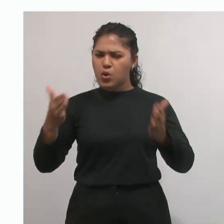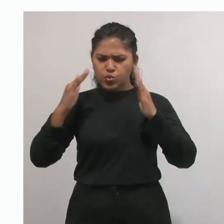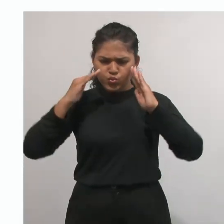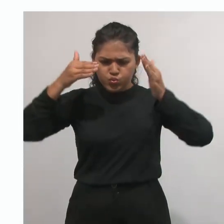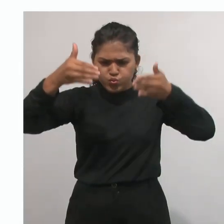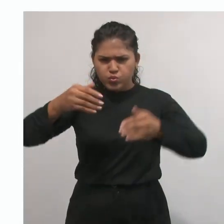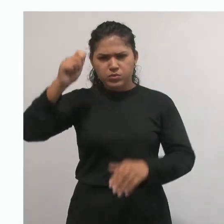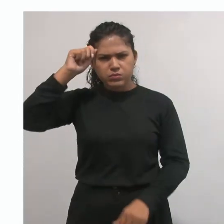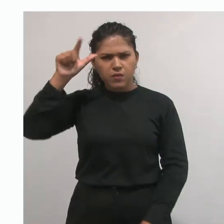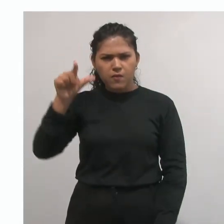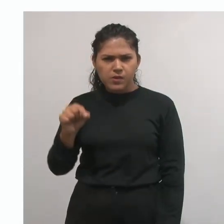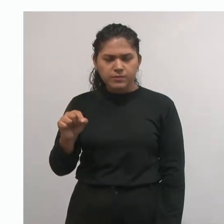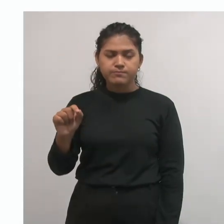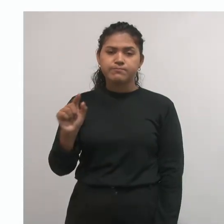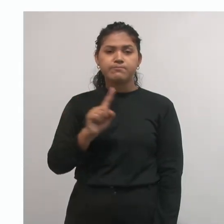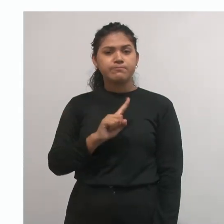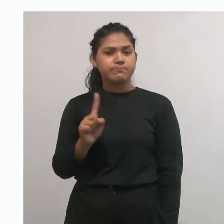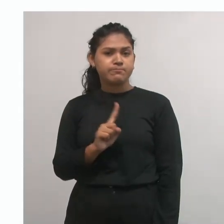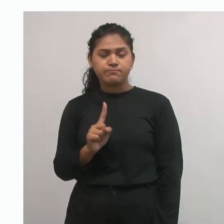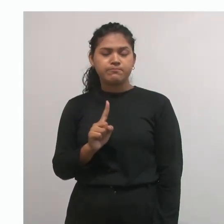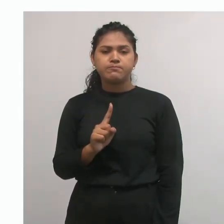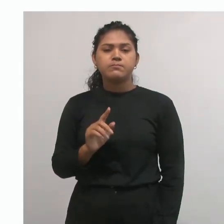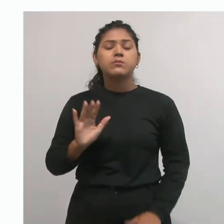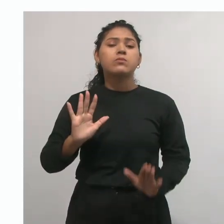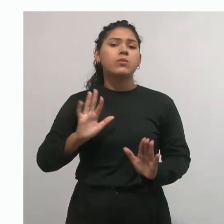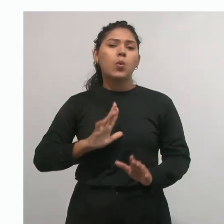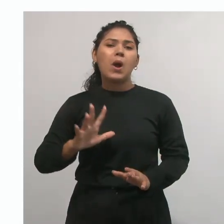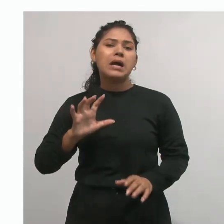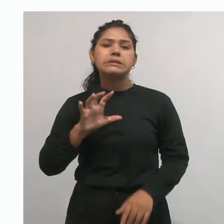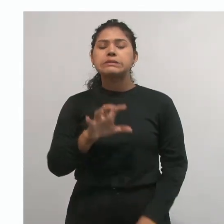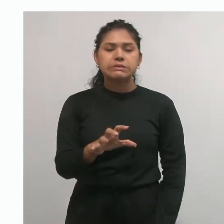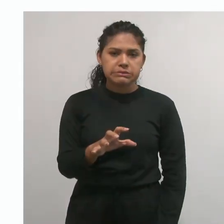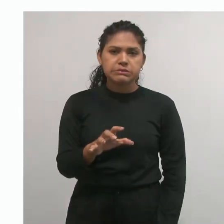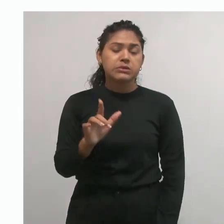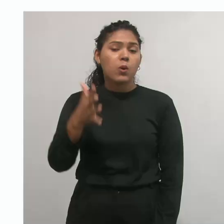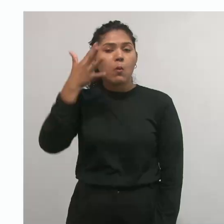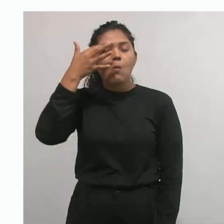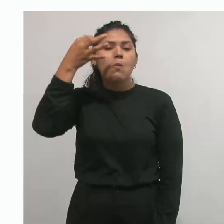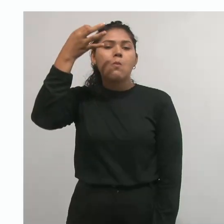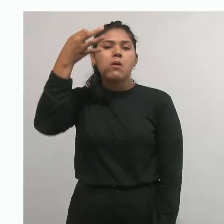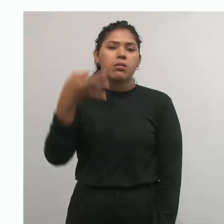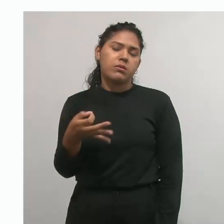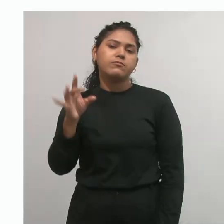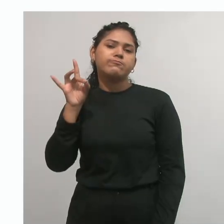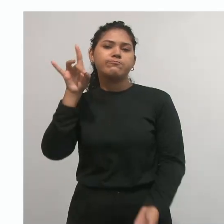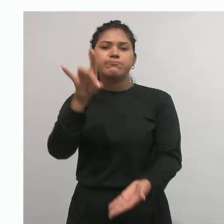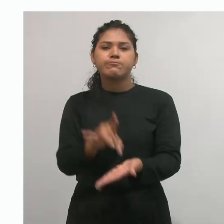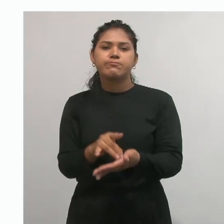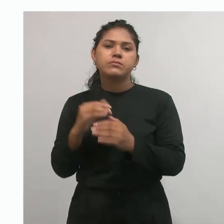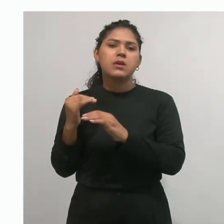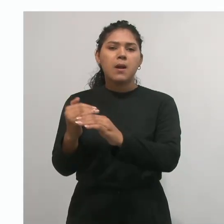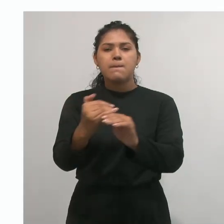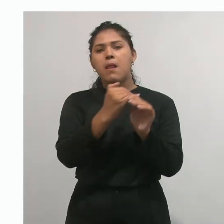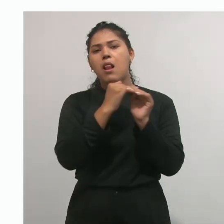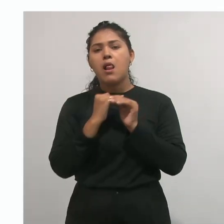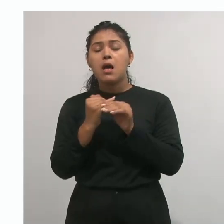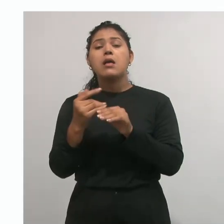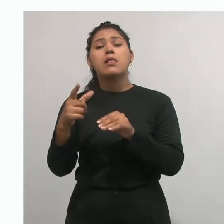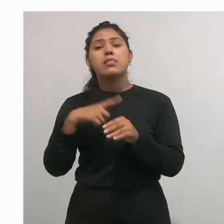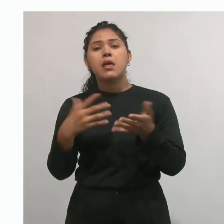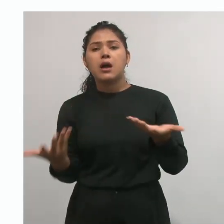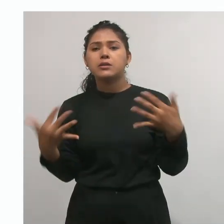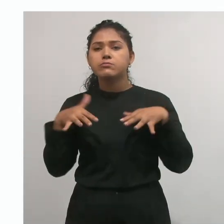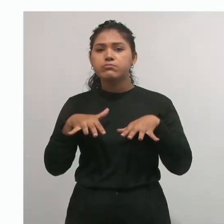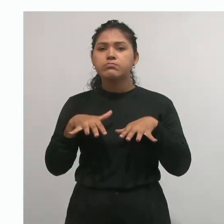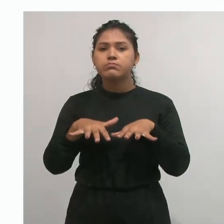centro vai ser a cultura africana, ou o centro vai ser a cultura indígena. Não se trata disso, né? Se trata da gente